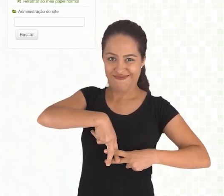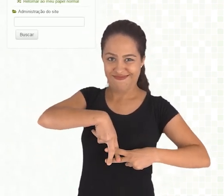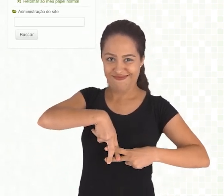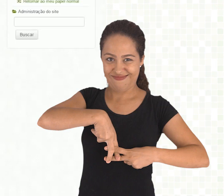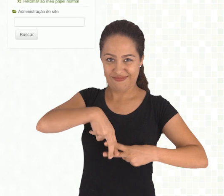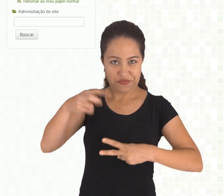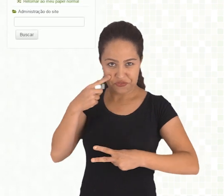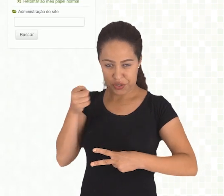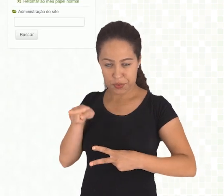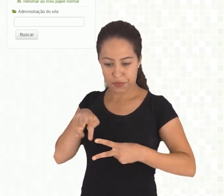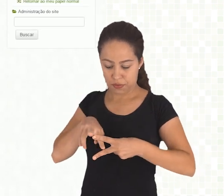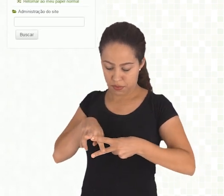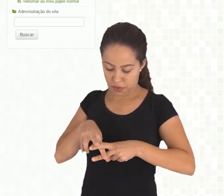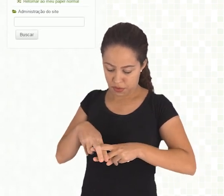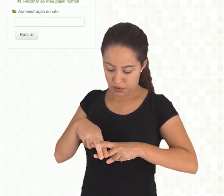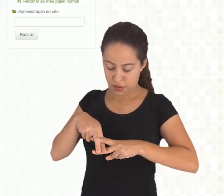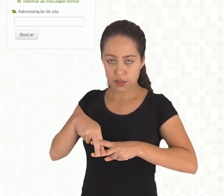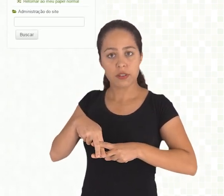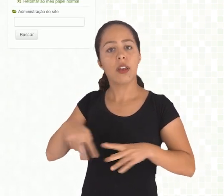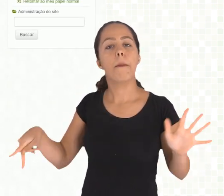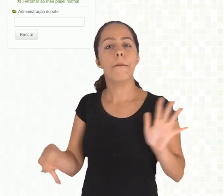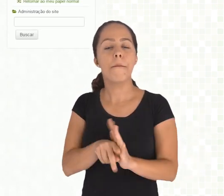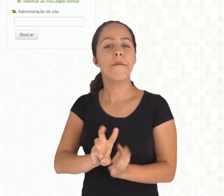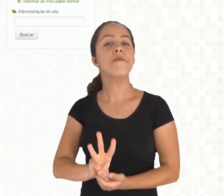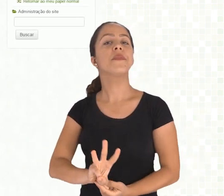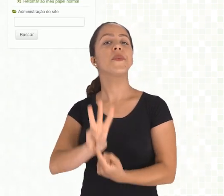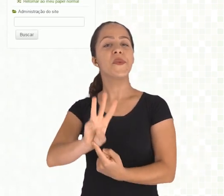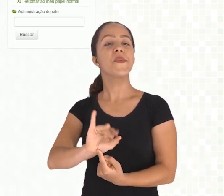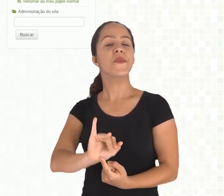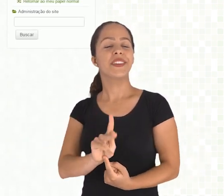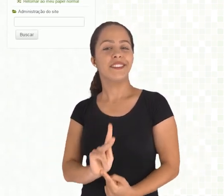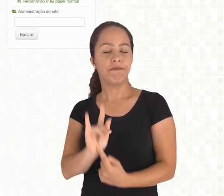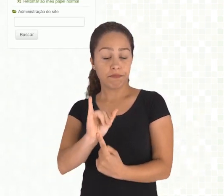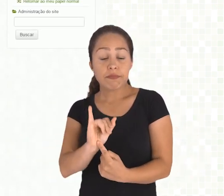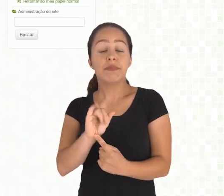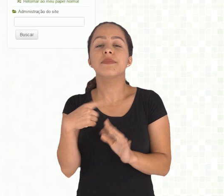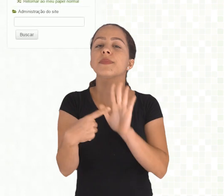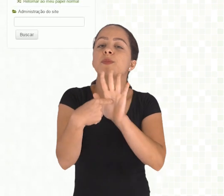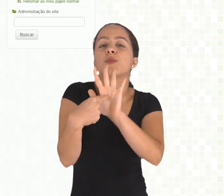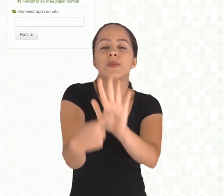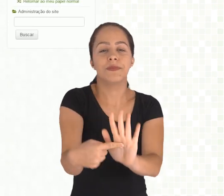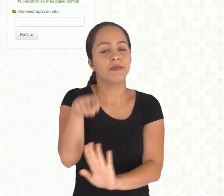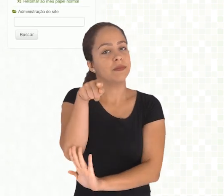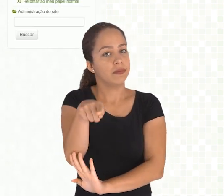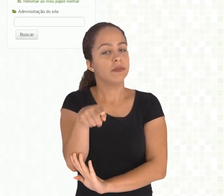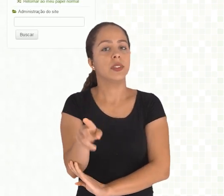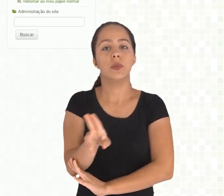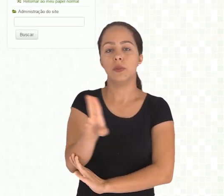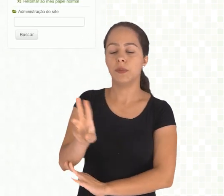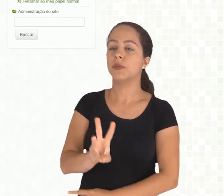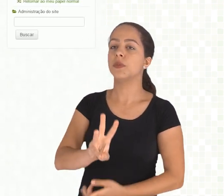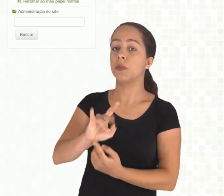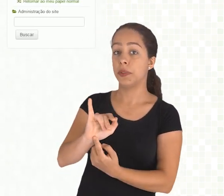esses quatro palitinhos entrelaçados você vai ver que é um recurso wiking a gente criou um aqui para poder demonstrar pra você